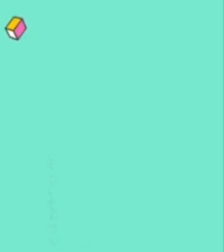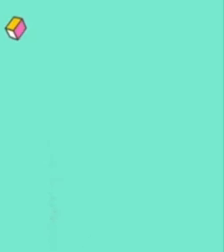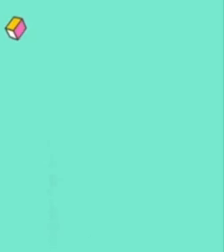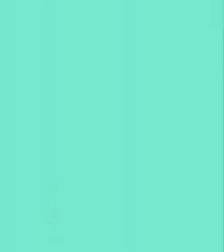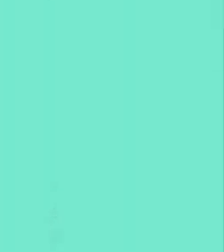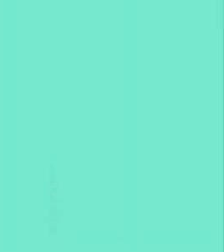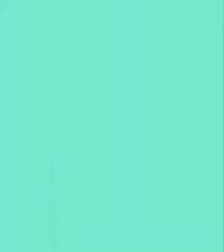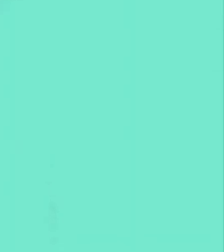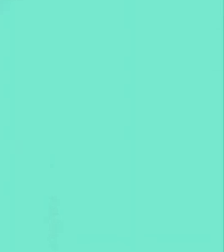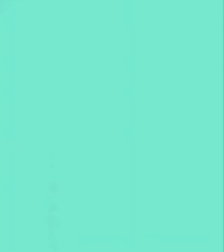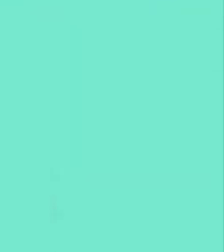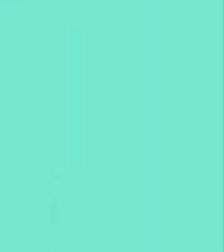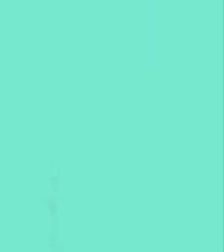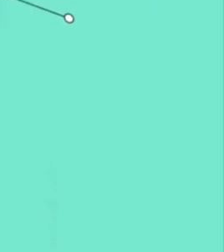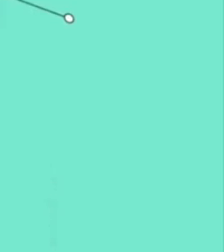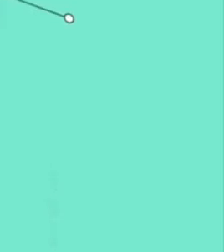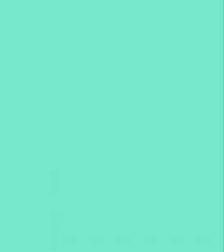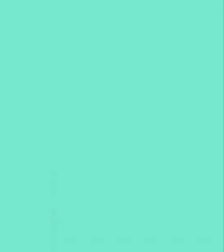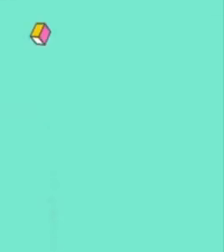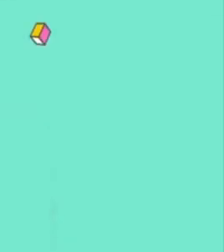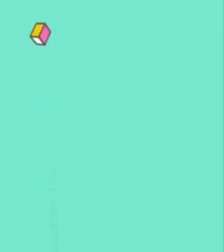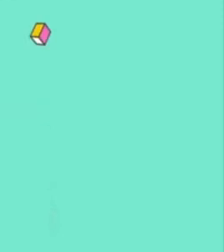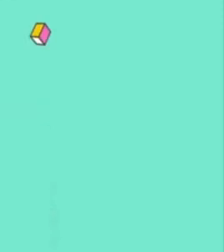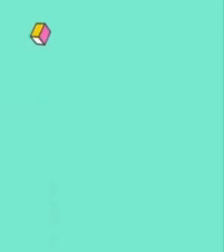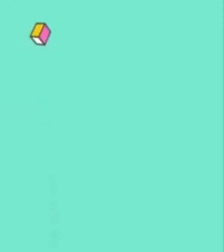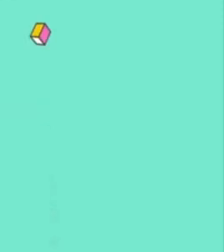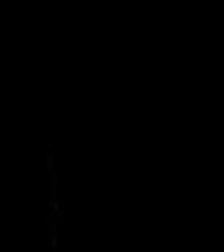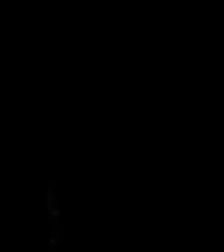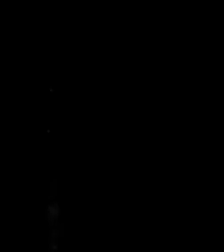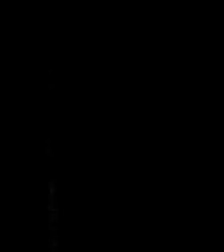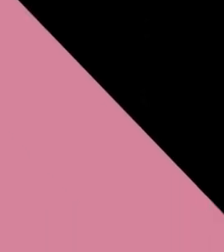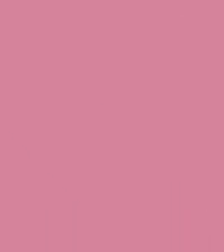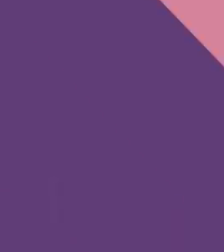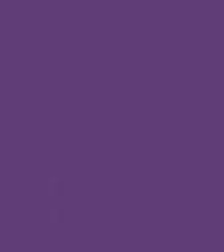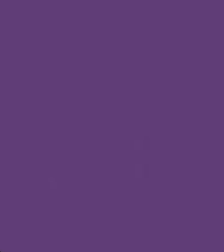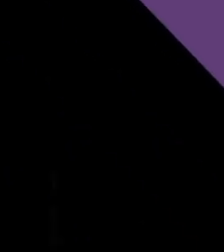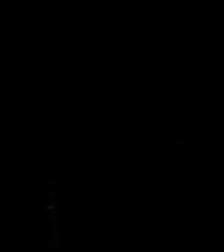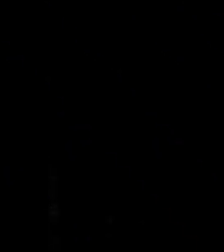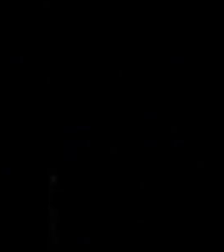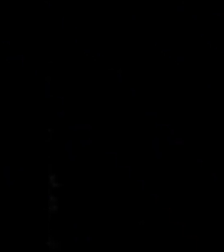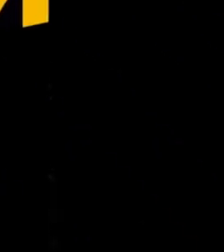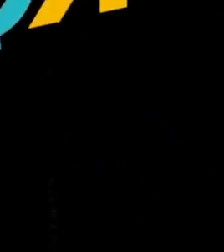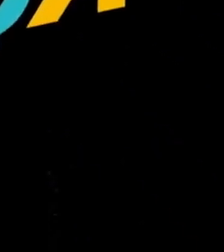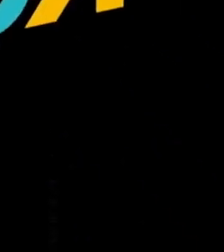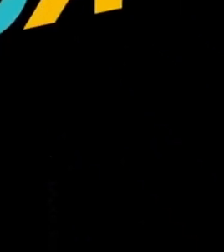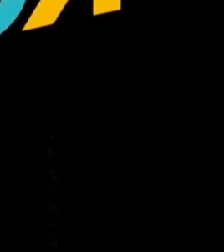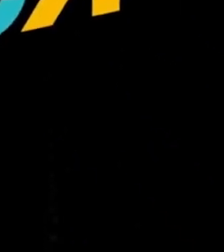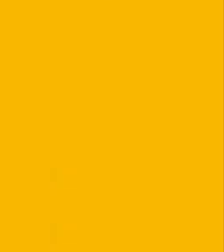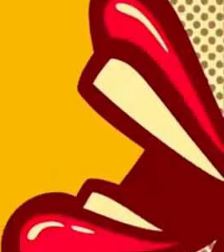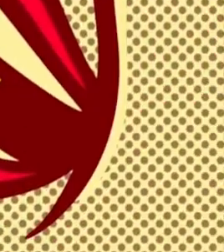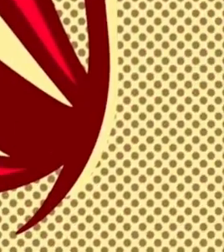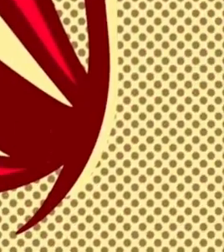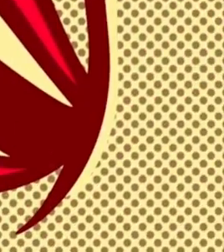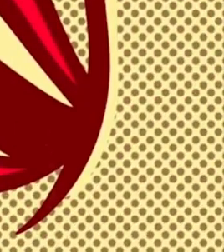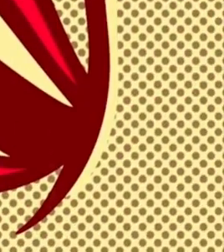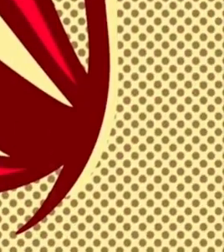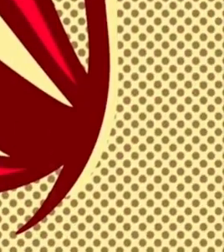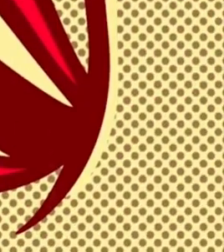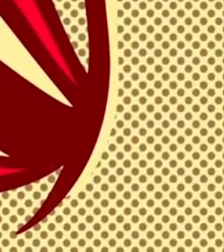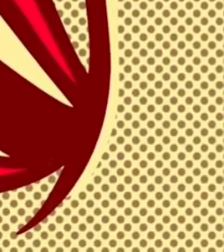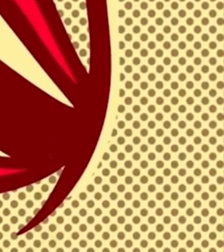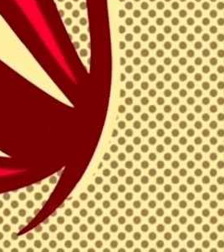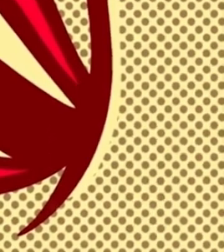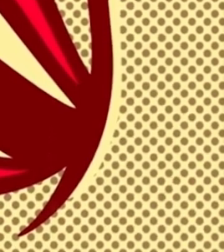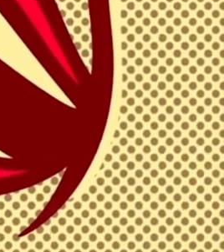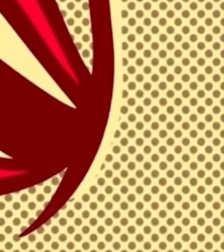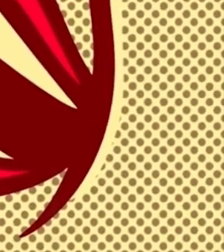Seja em casa, no campo, na rua ou na praça, chega de mordaça,